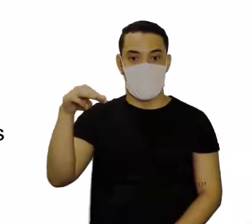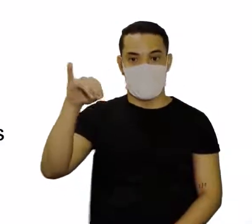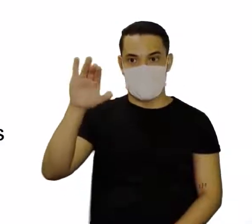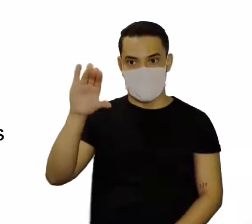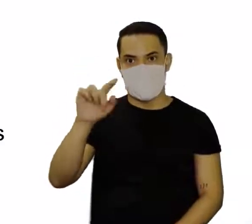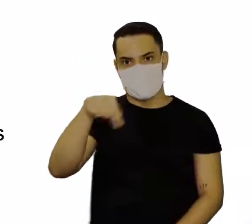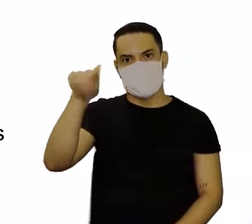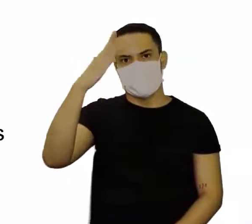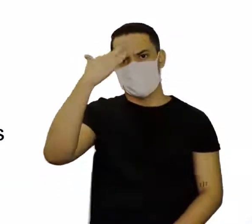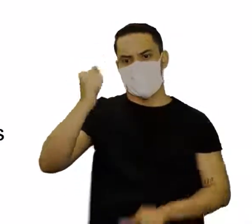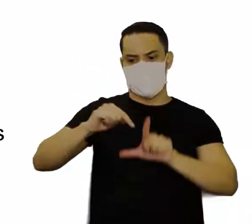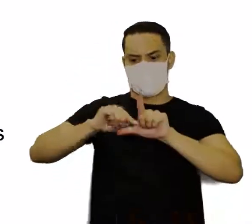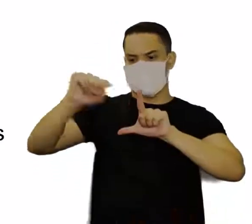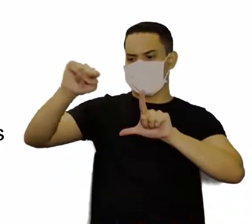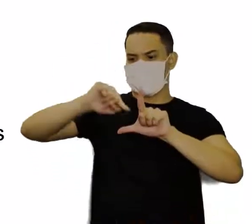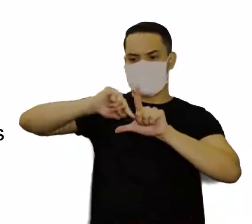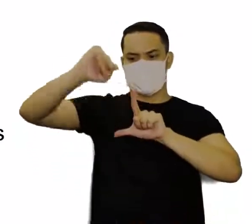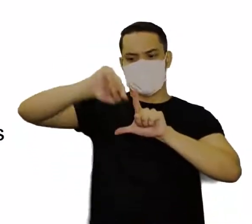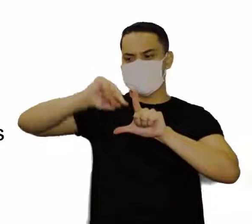o linear.